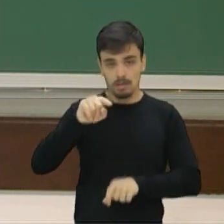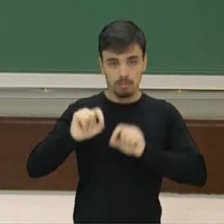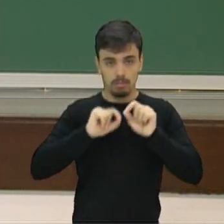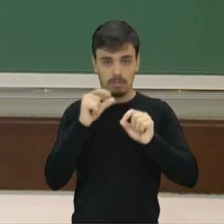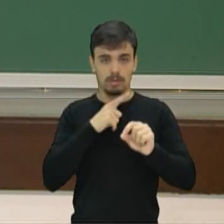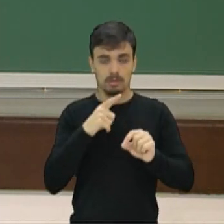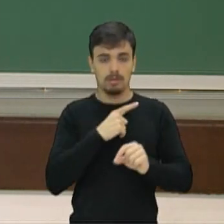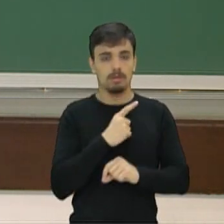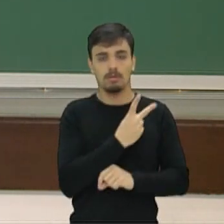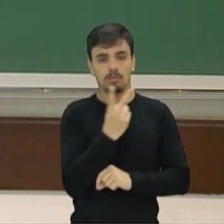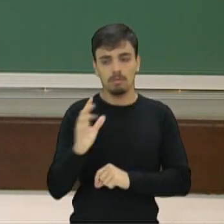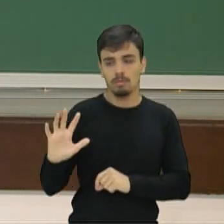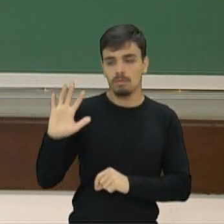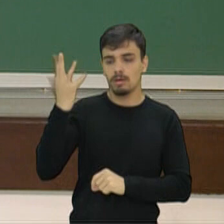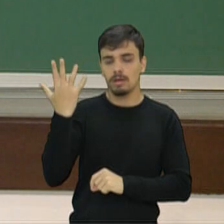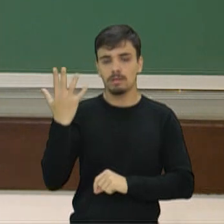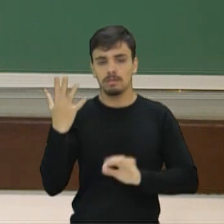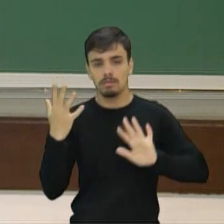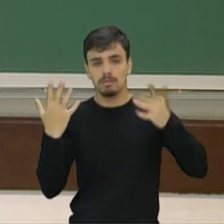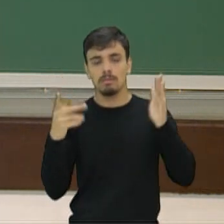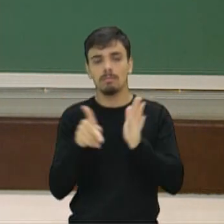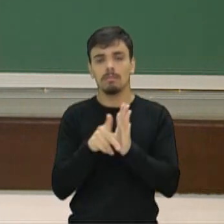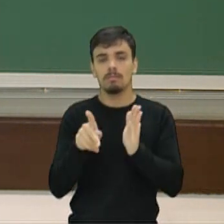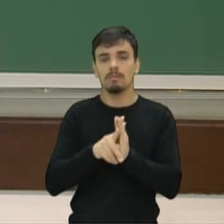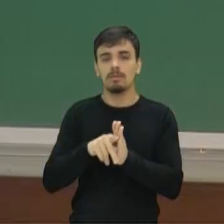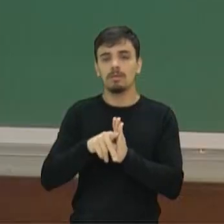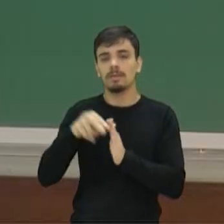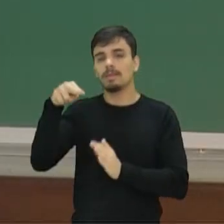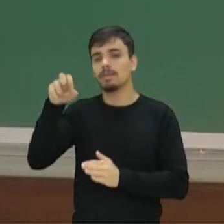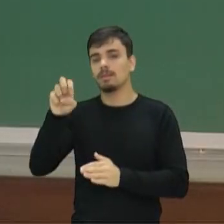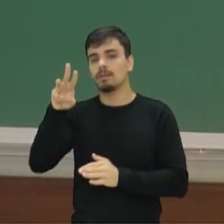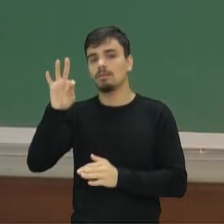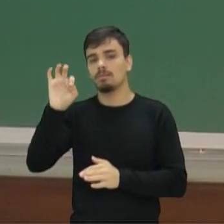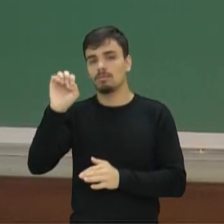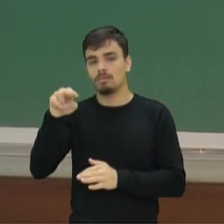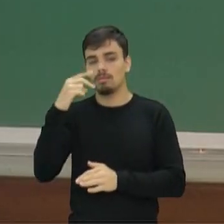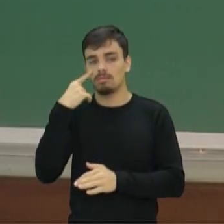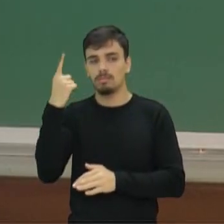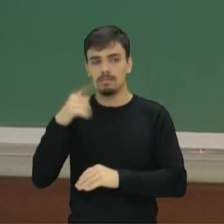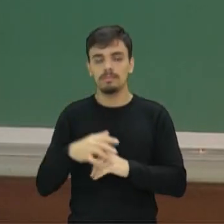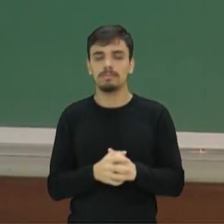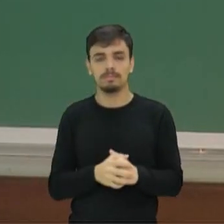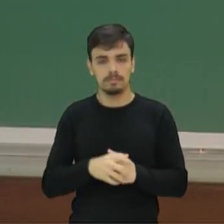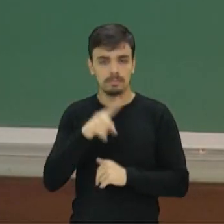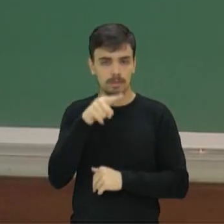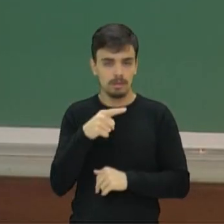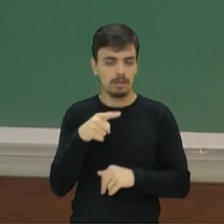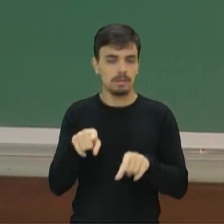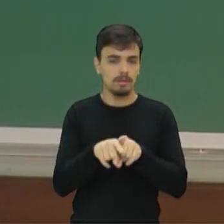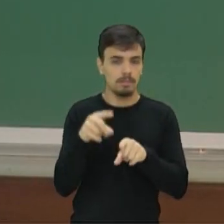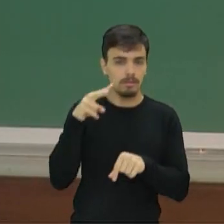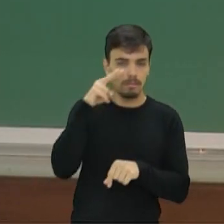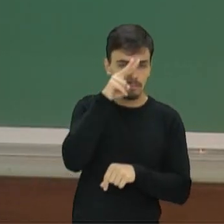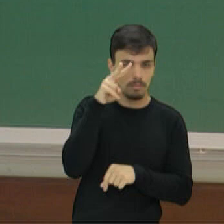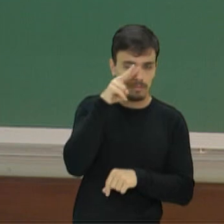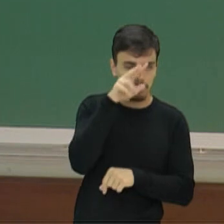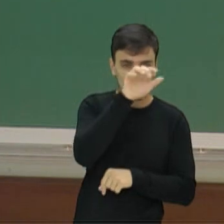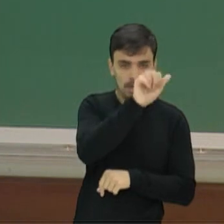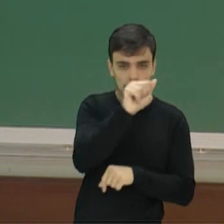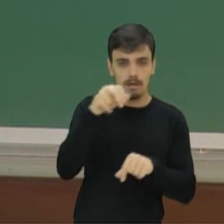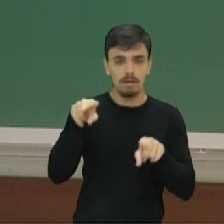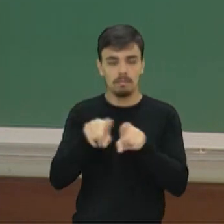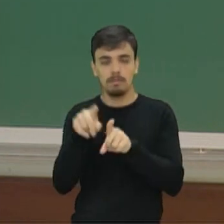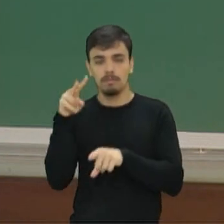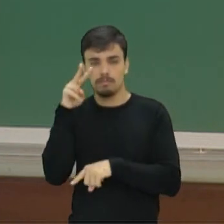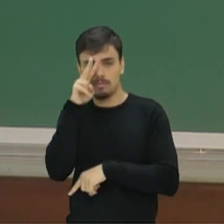um par de ação e reação de Newton. A força que a carga A faz em B é a mesma força que o B faz em A. Dá uma olhada